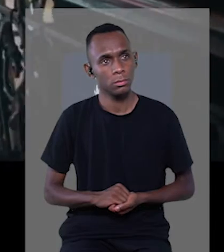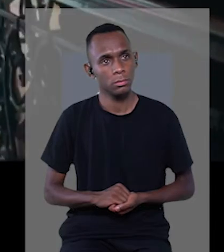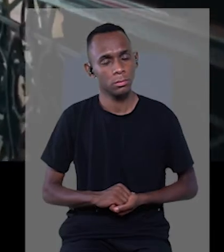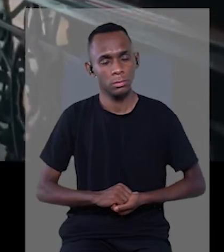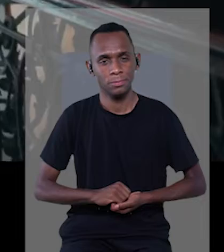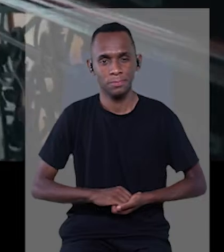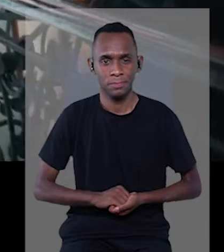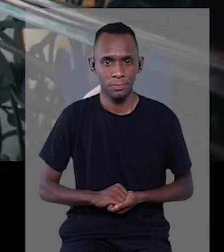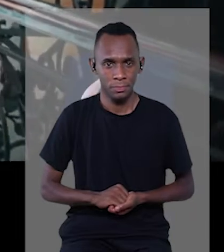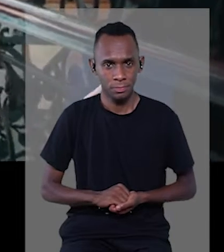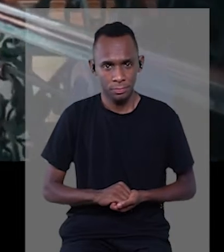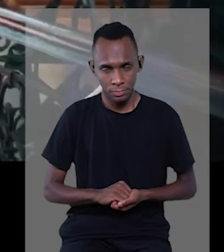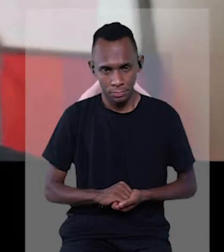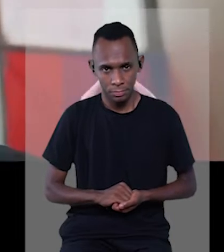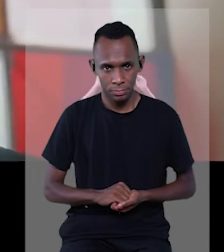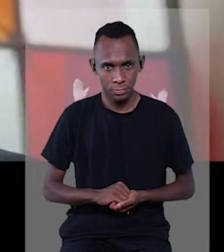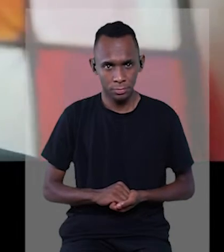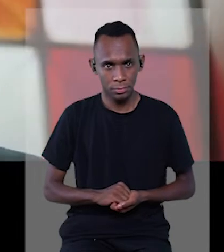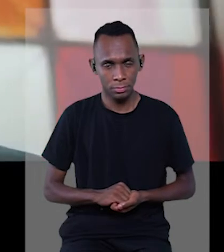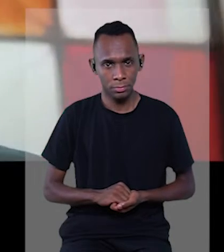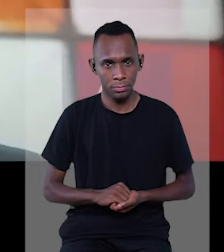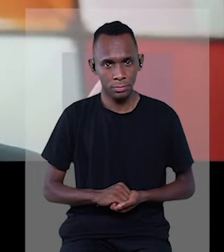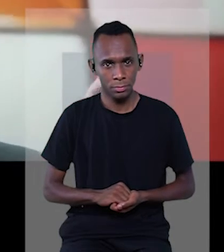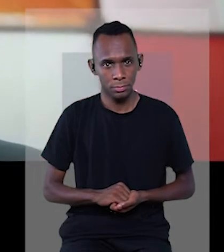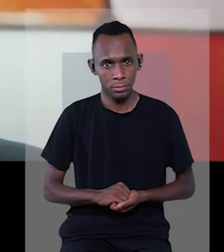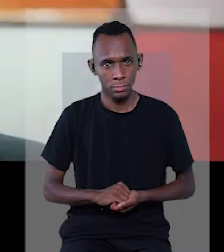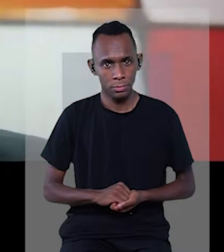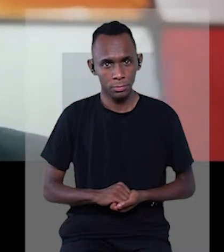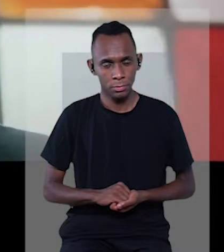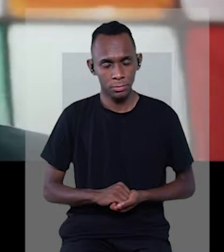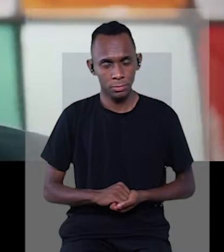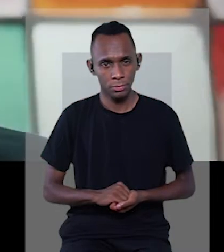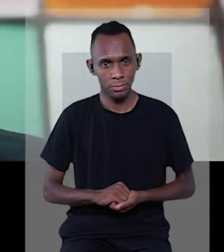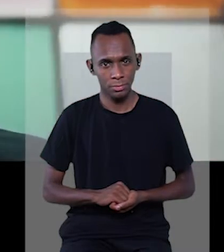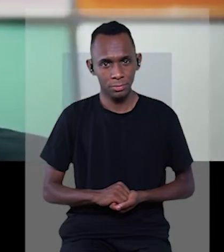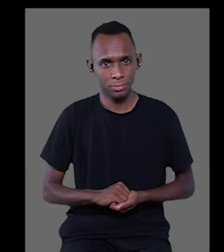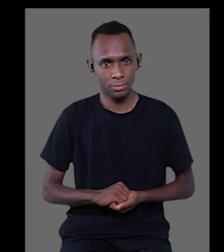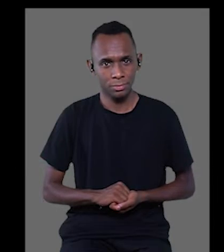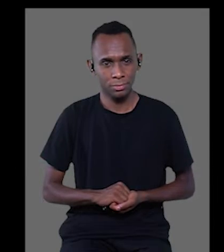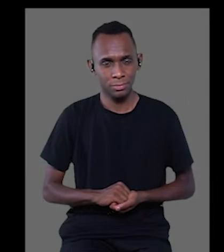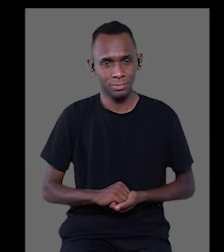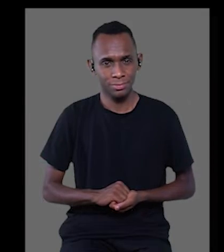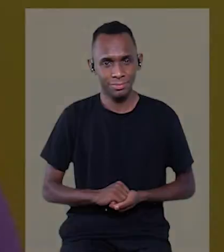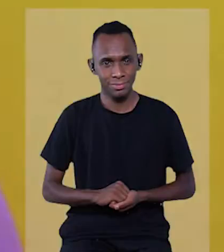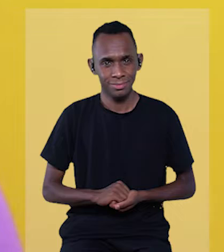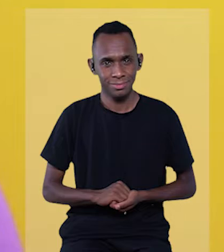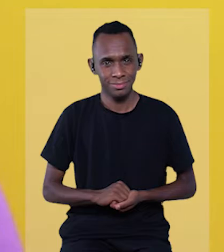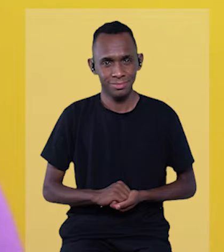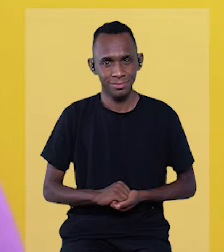Gerdau, o futuro se molda com respeito e incentiva a cultura local.